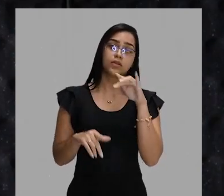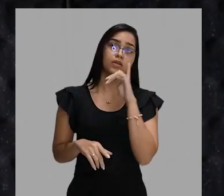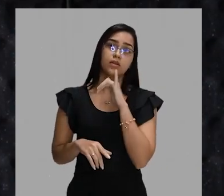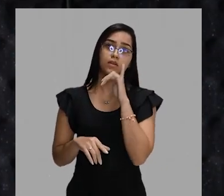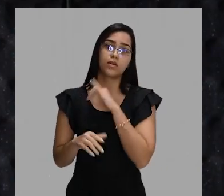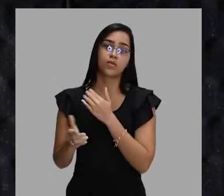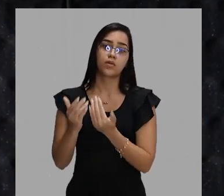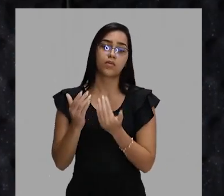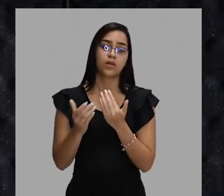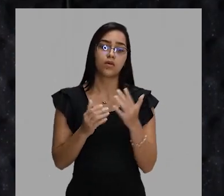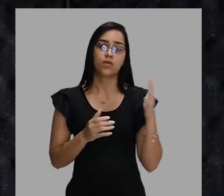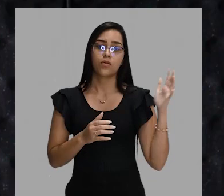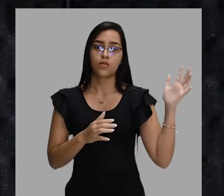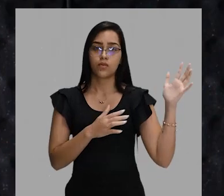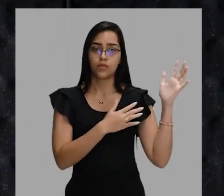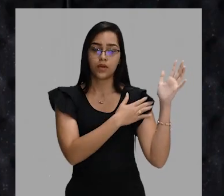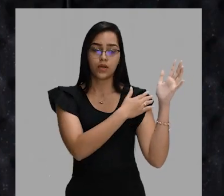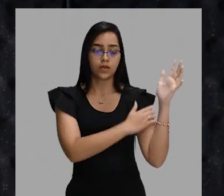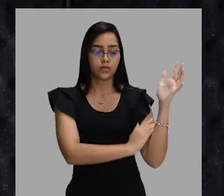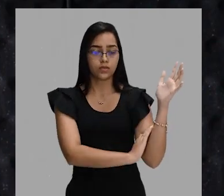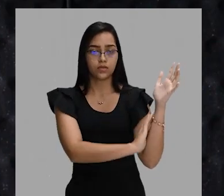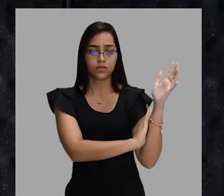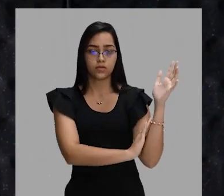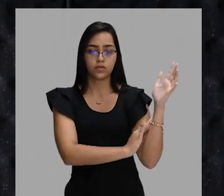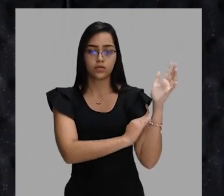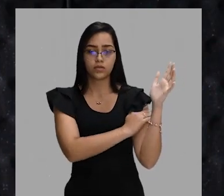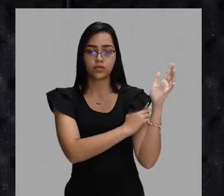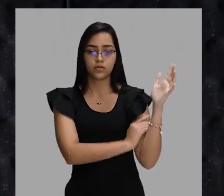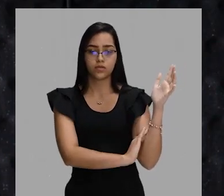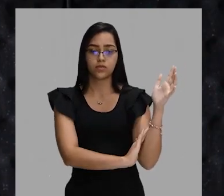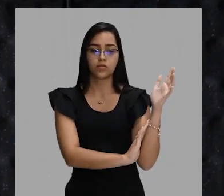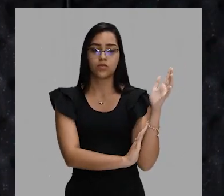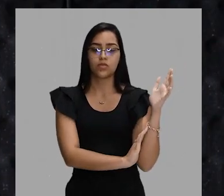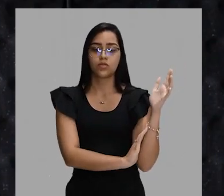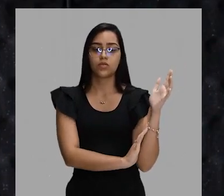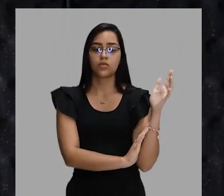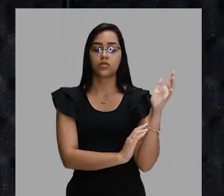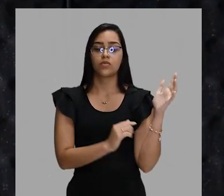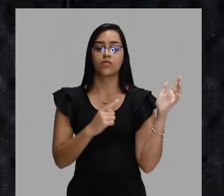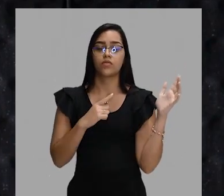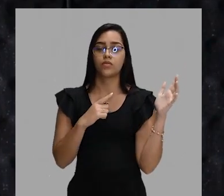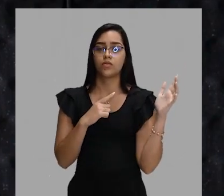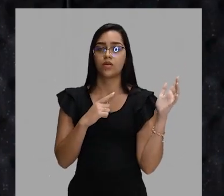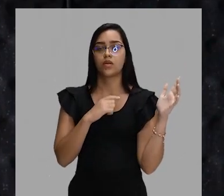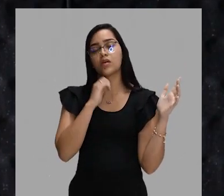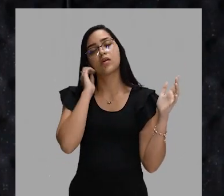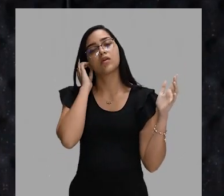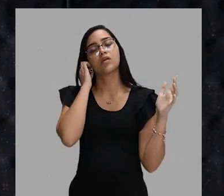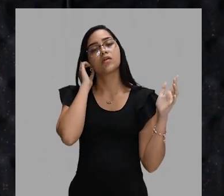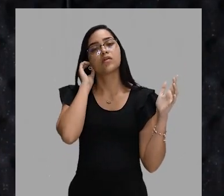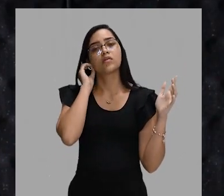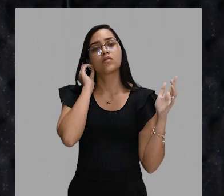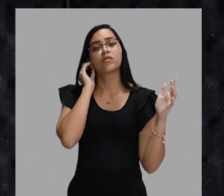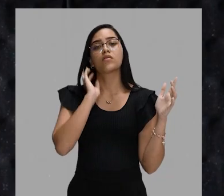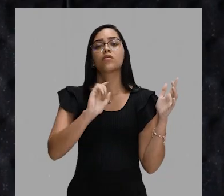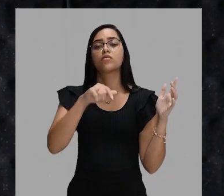exemplo, comparar o braço de um ser humano com a barbatana de um golfinho, comparar com a asa de um morcego ou com a asa de uma ave,